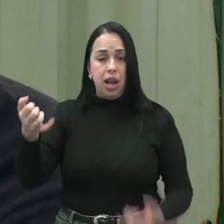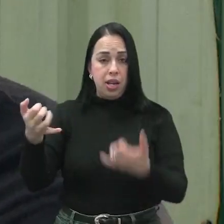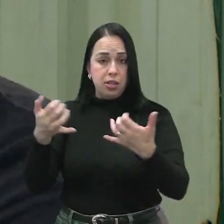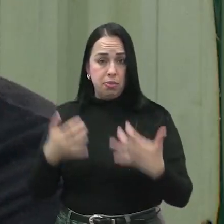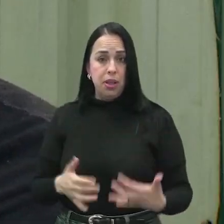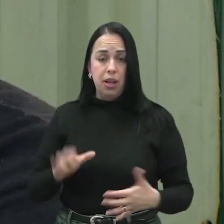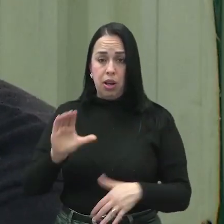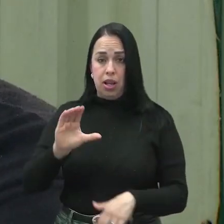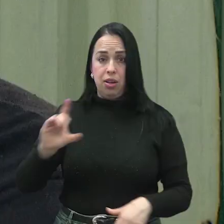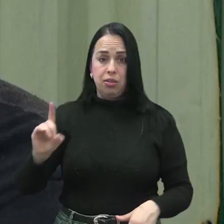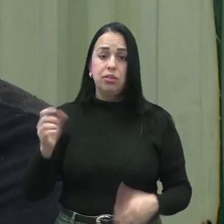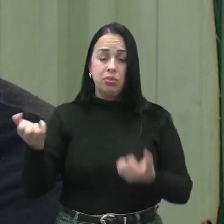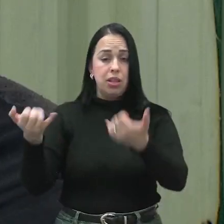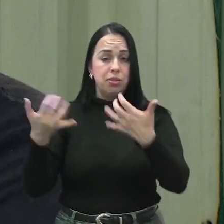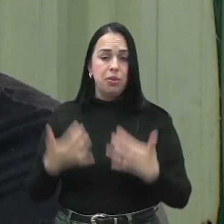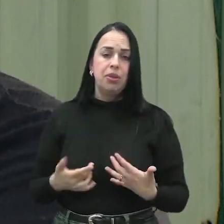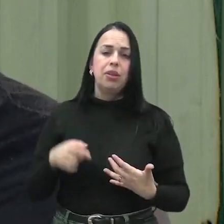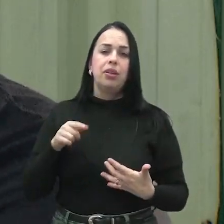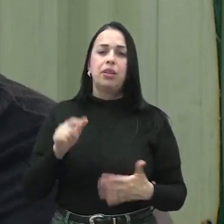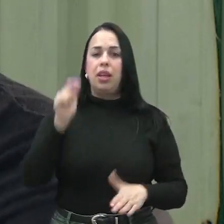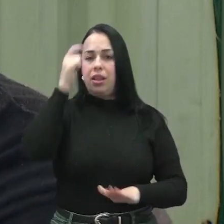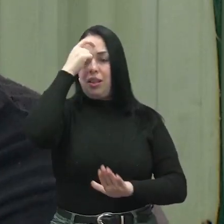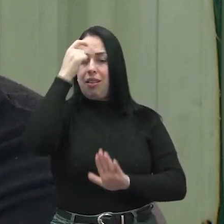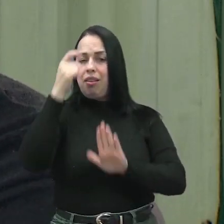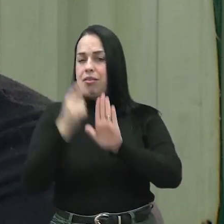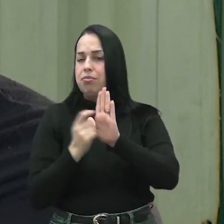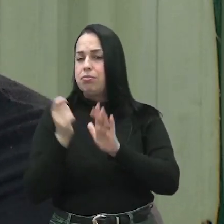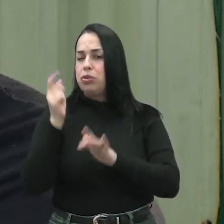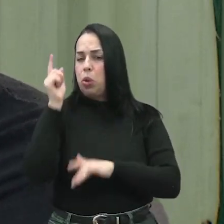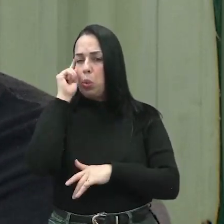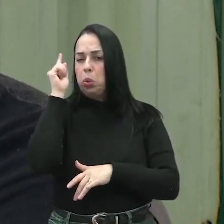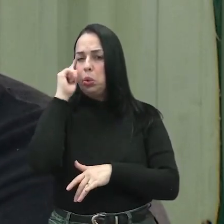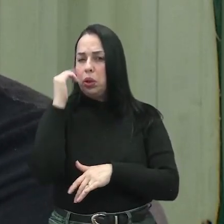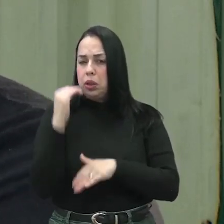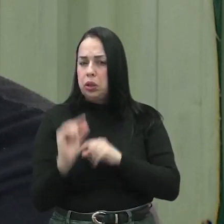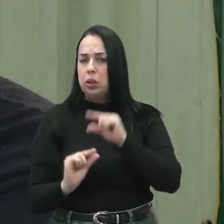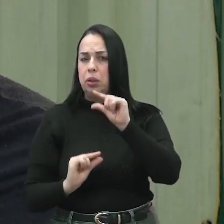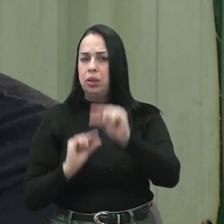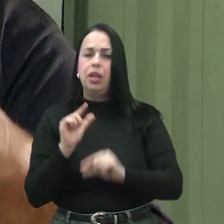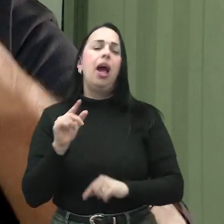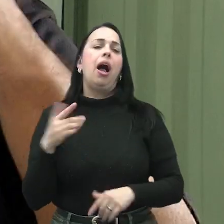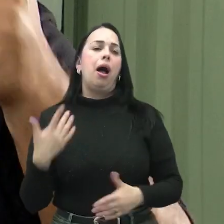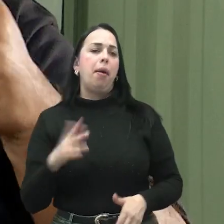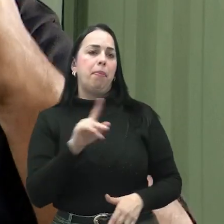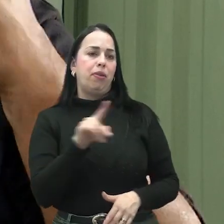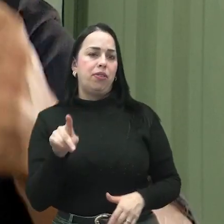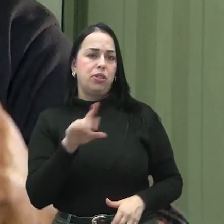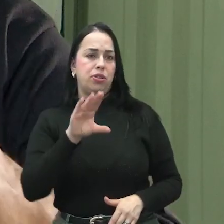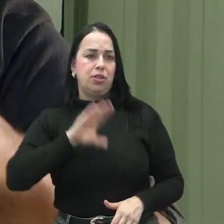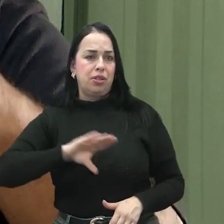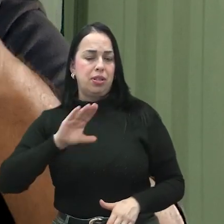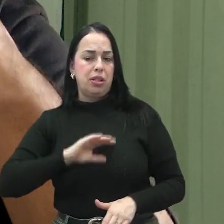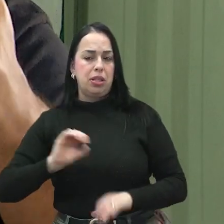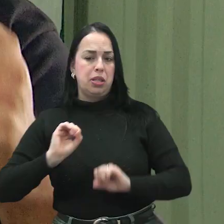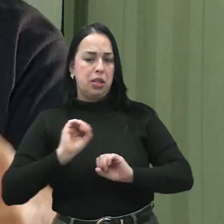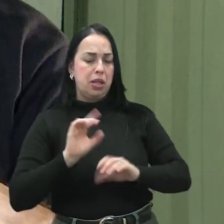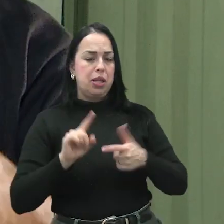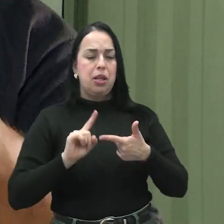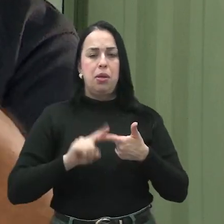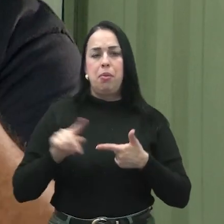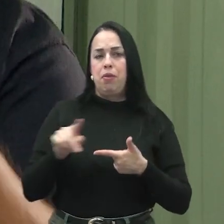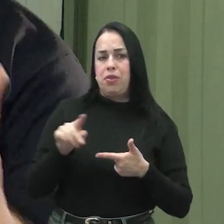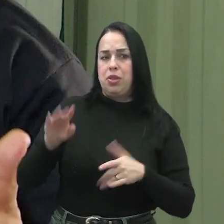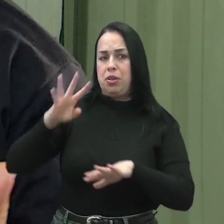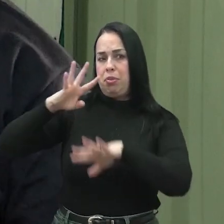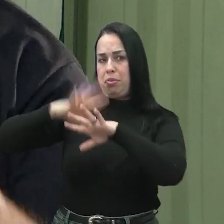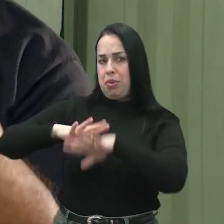que o uso correto das ferramentas de IA vem sendo construído dia após dia. É o professor de português com a escrita, é